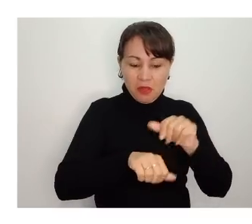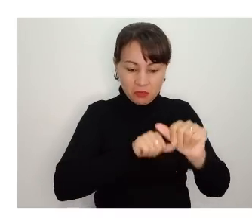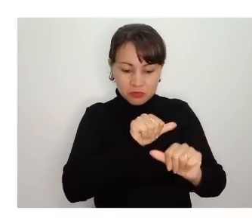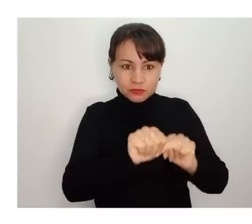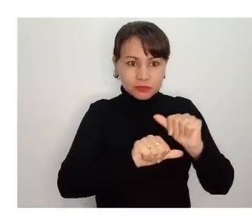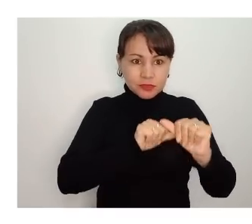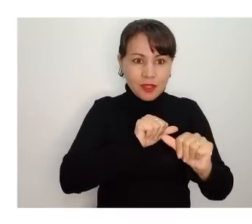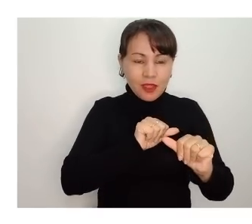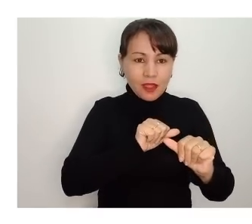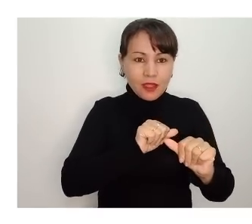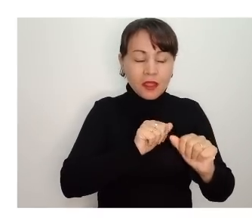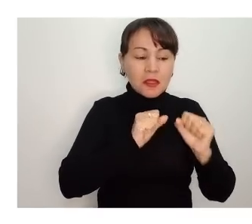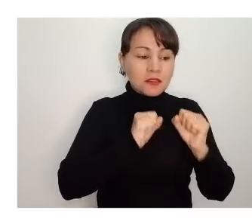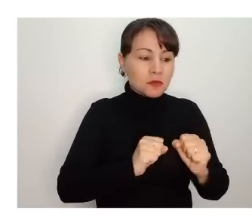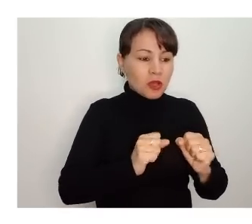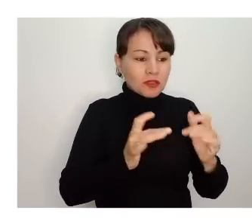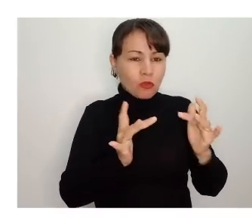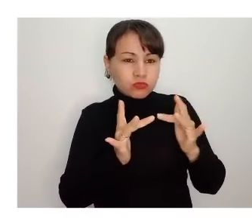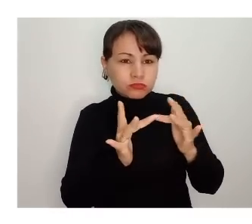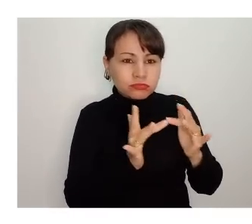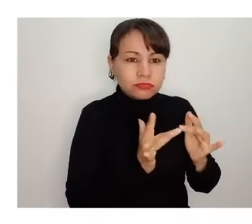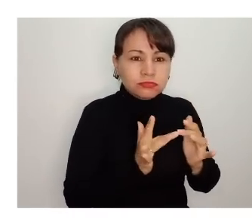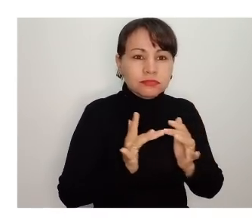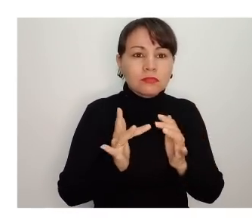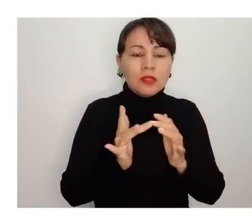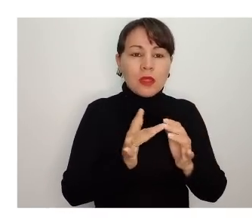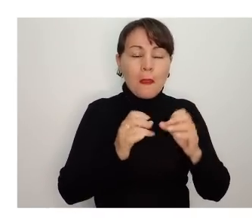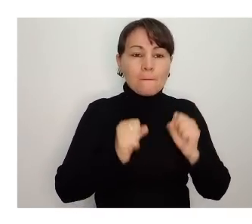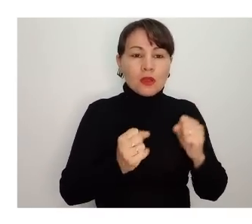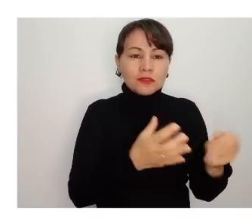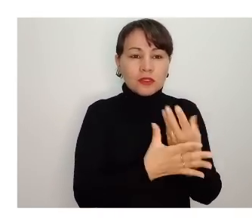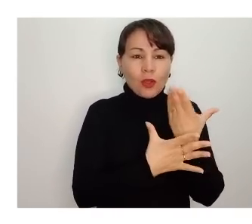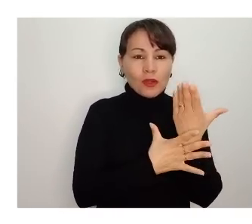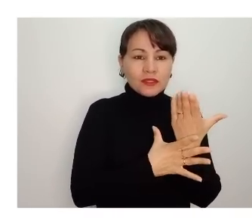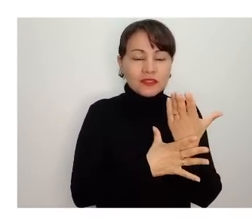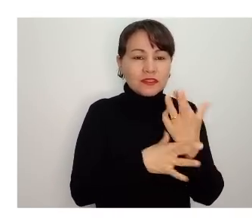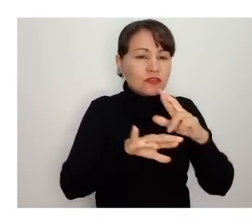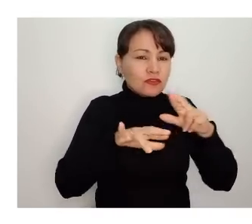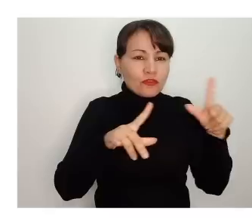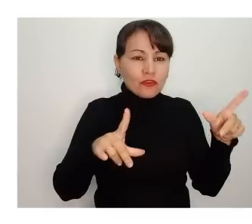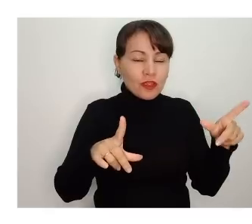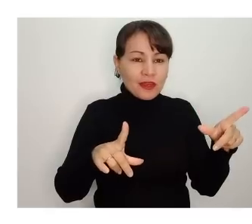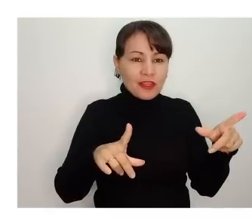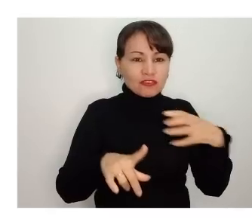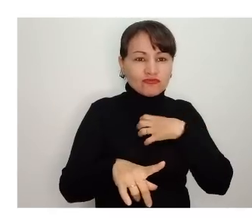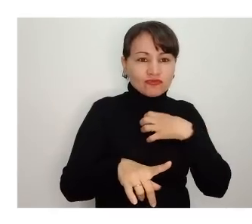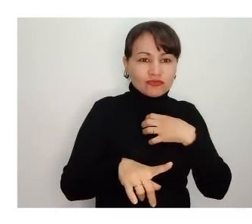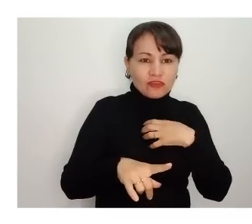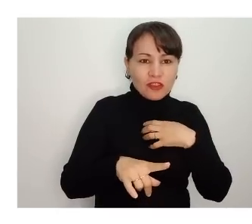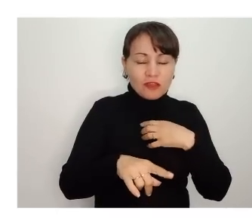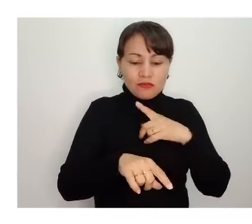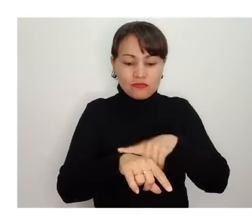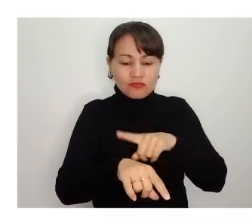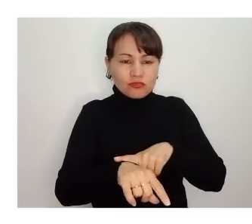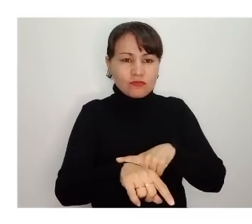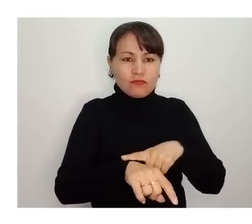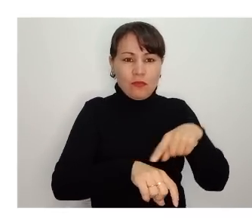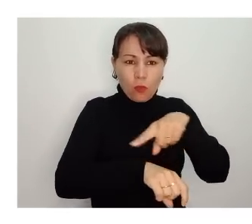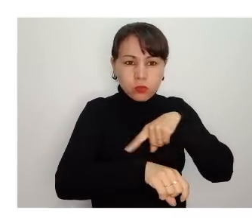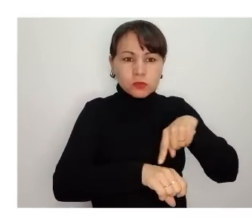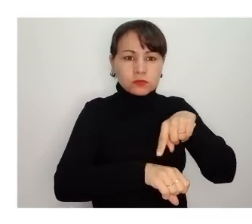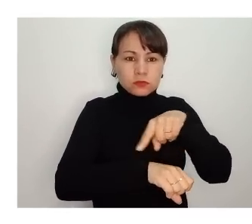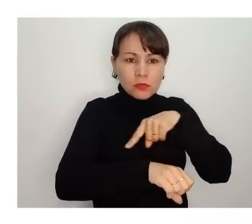podem modificar, eles podem se conectar, pode acontecer muitas coisas em questão de